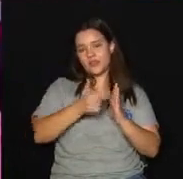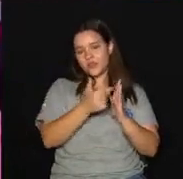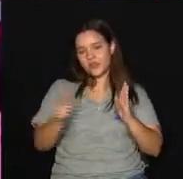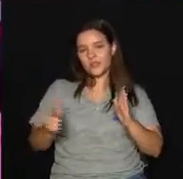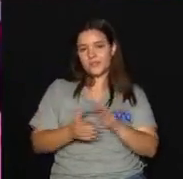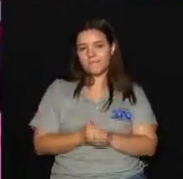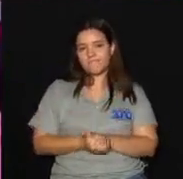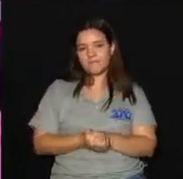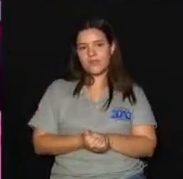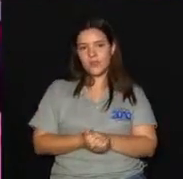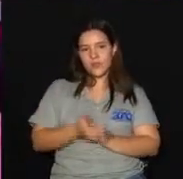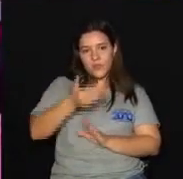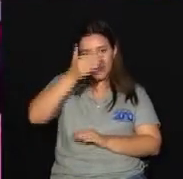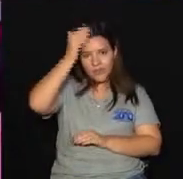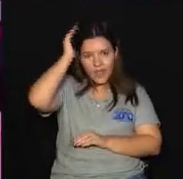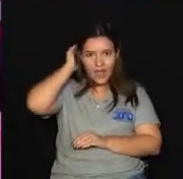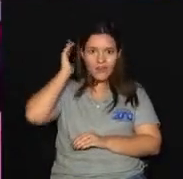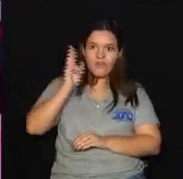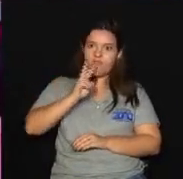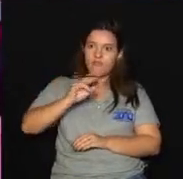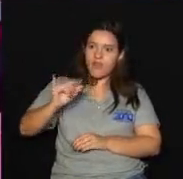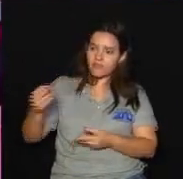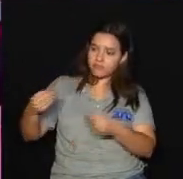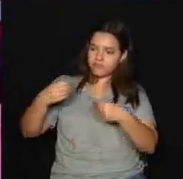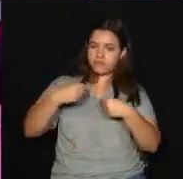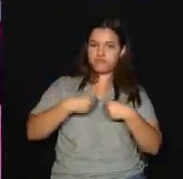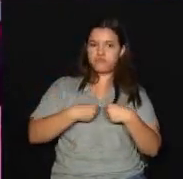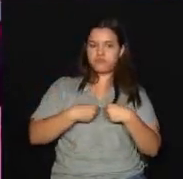O Dário vai herdar